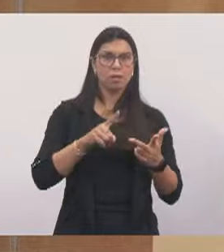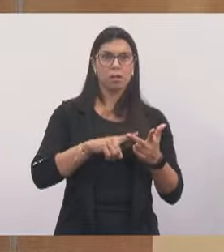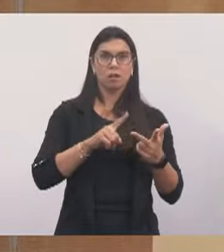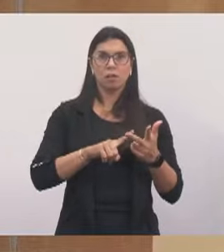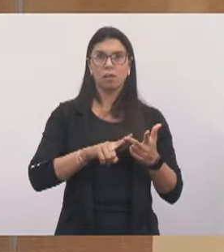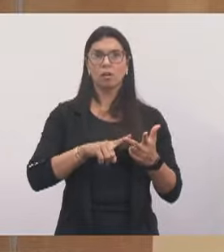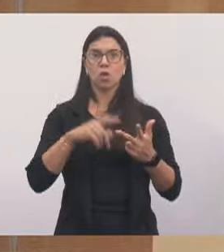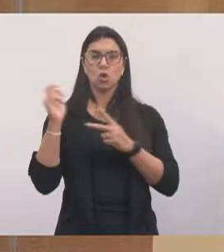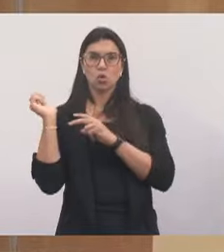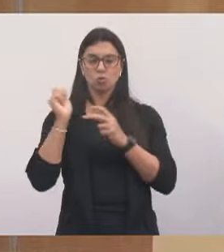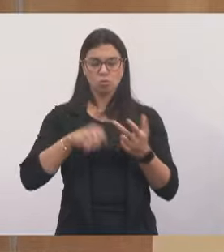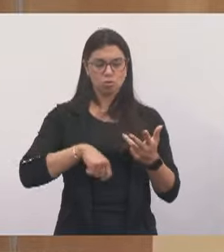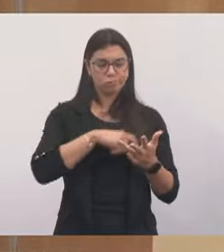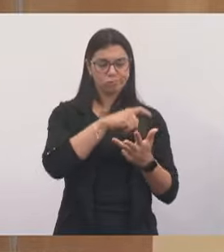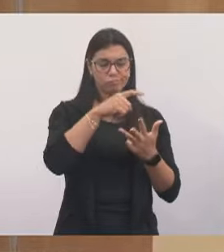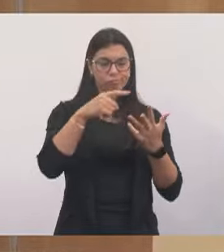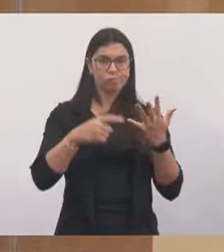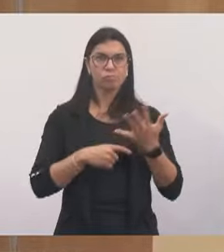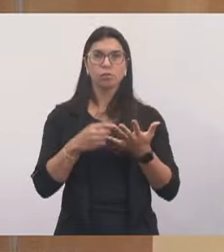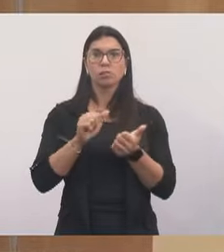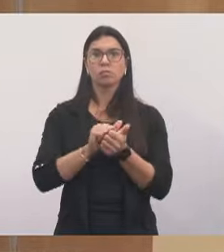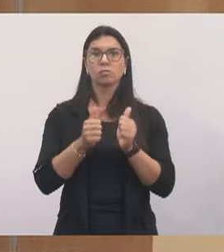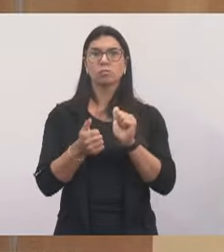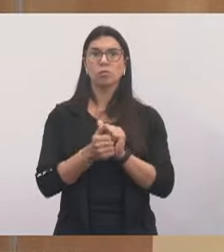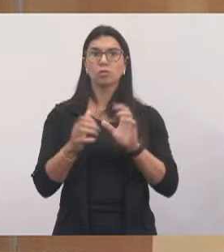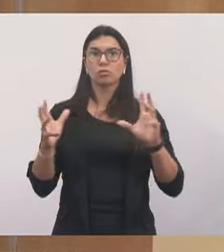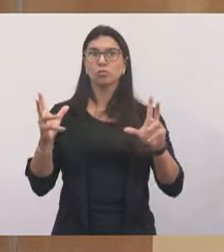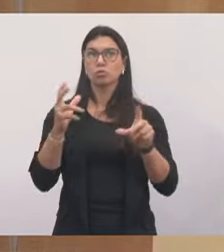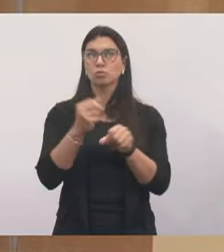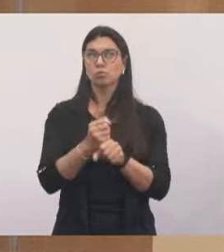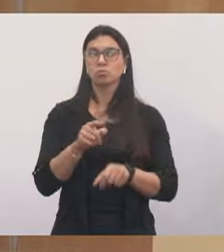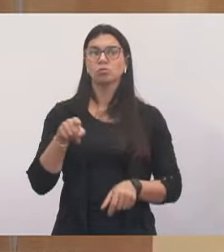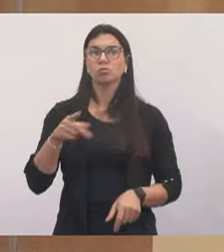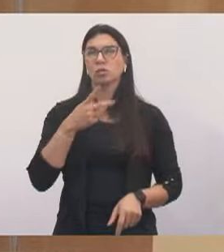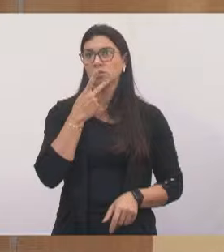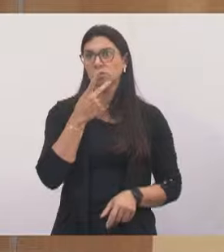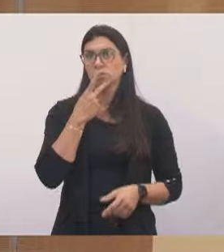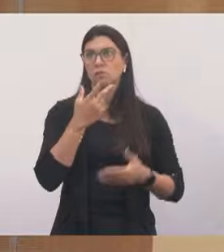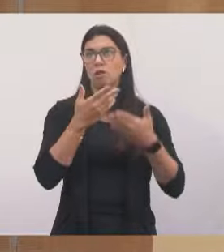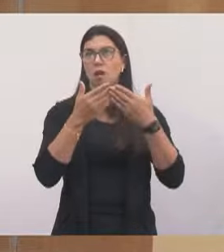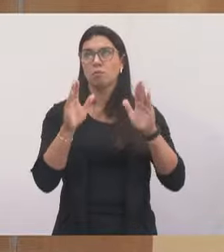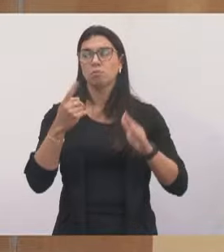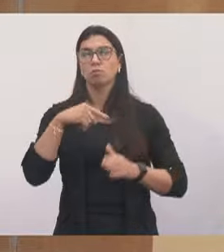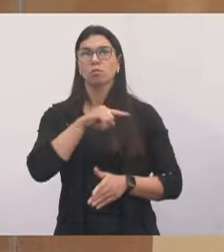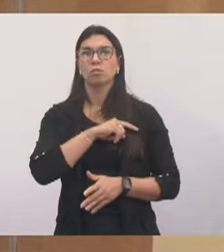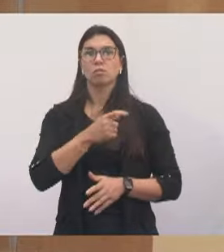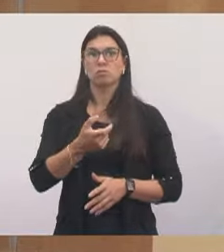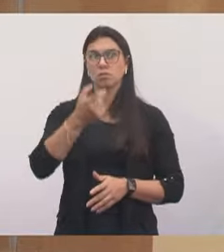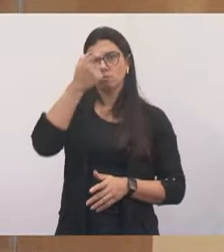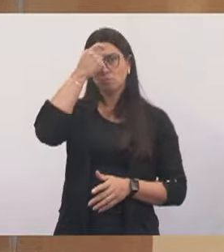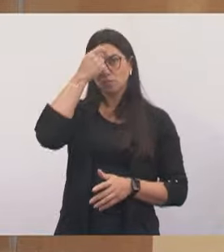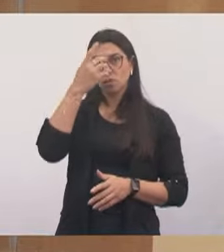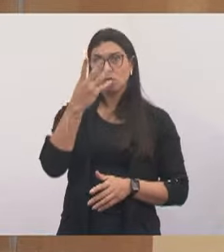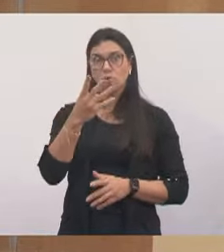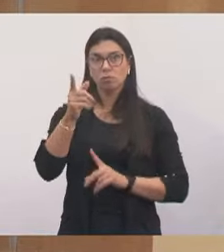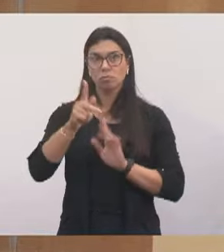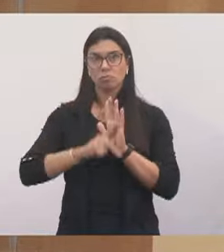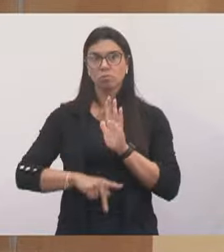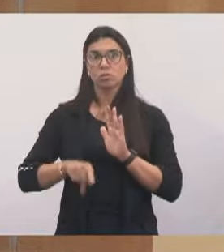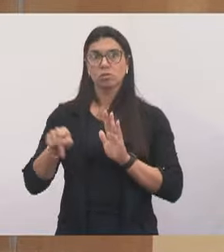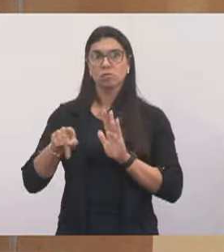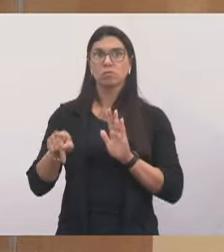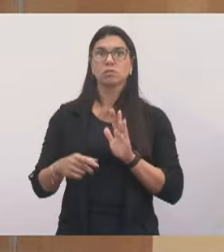classe esportiva nessa cidade, Dude, durante 3 anos. Você não está enfiando 4 projetos para a goela abaixo, porque a